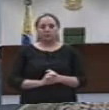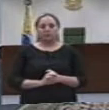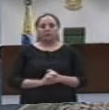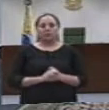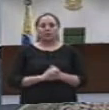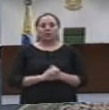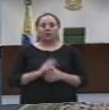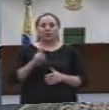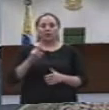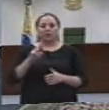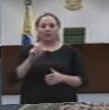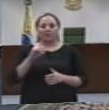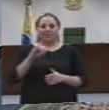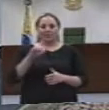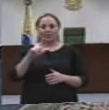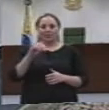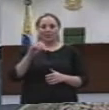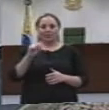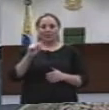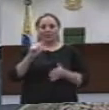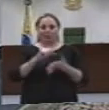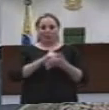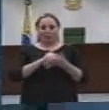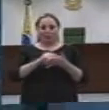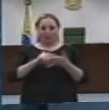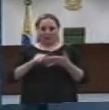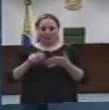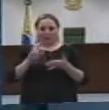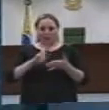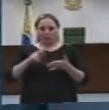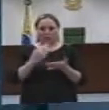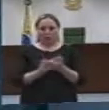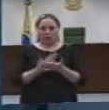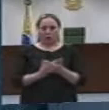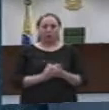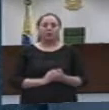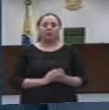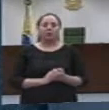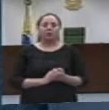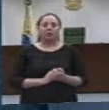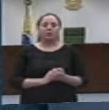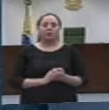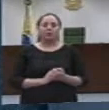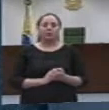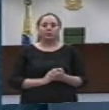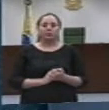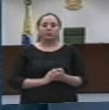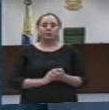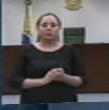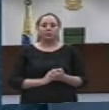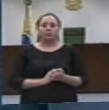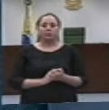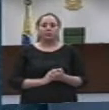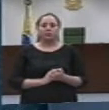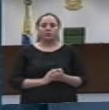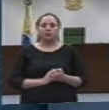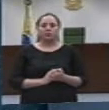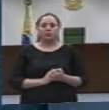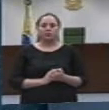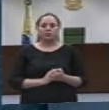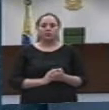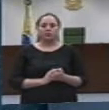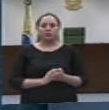usados nessas aulas de educação com funcional o quadro um DSC origem no norte prender a série